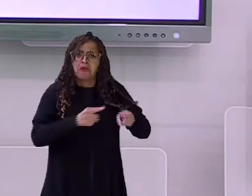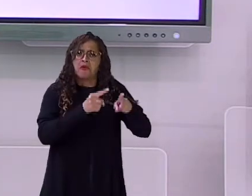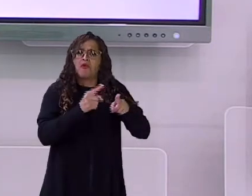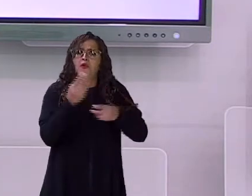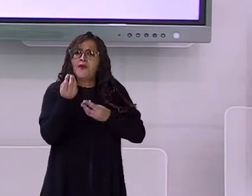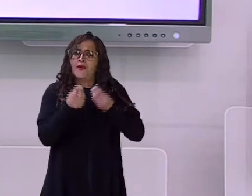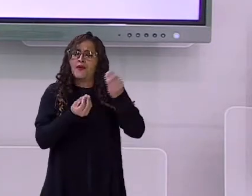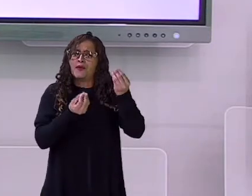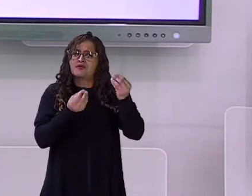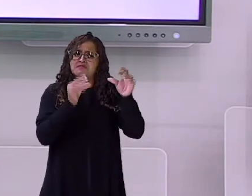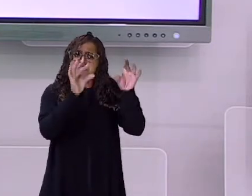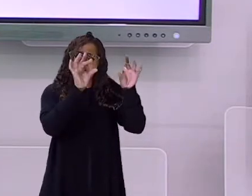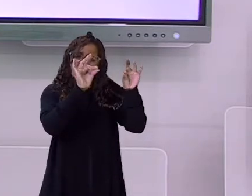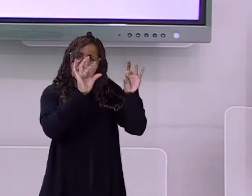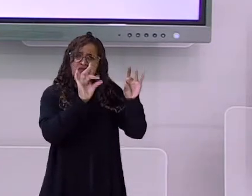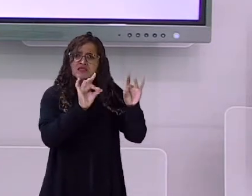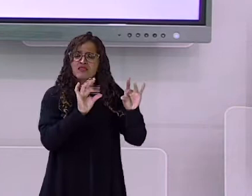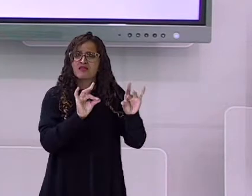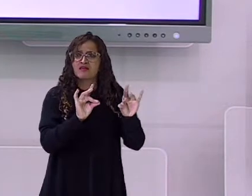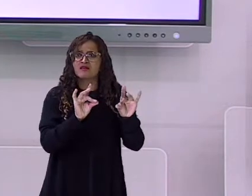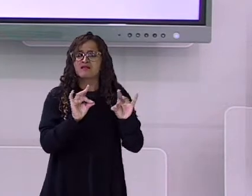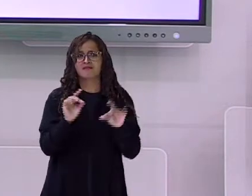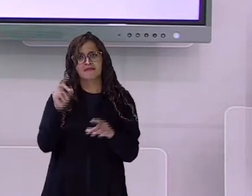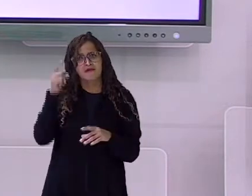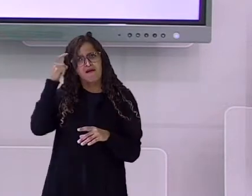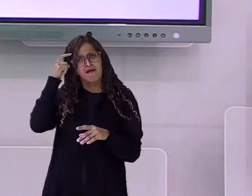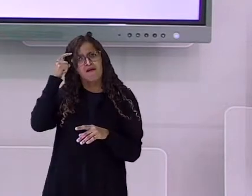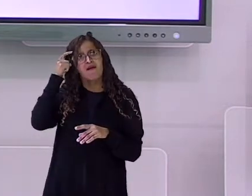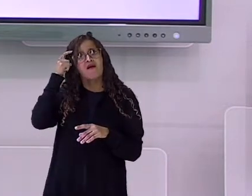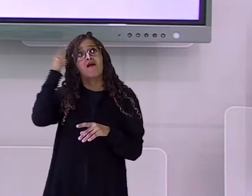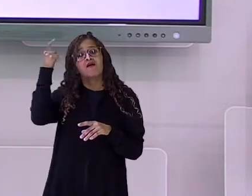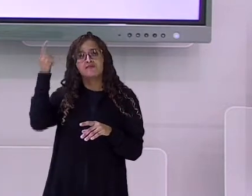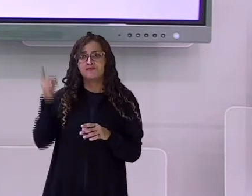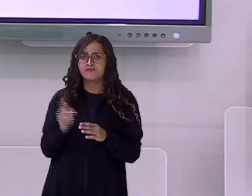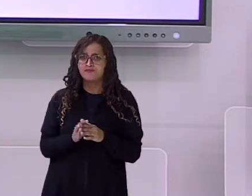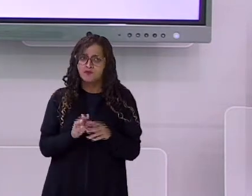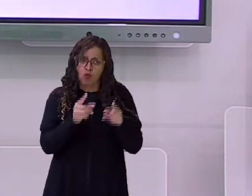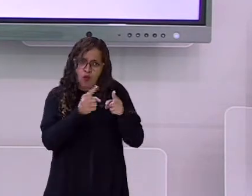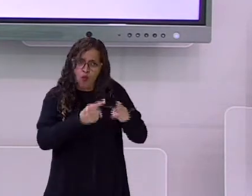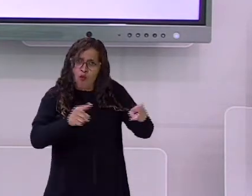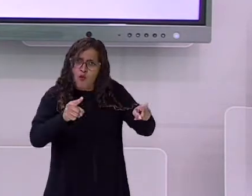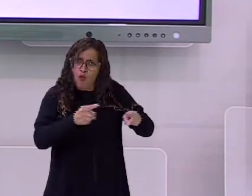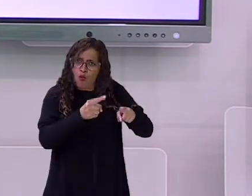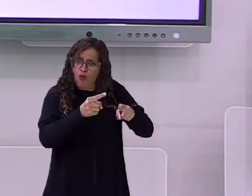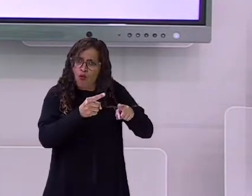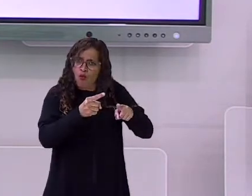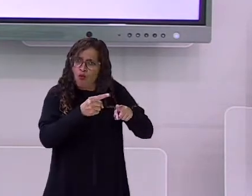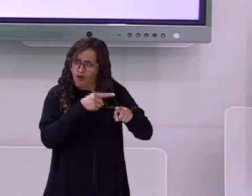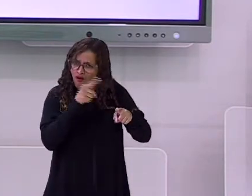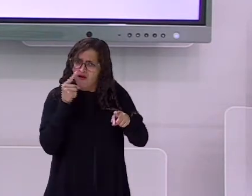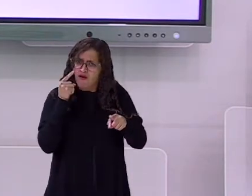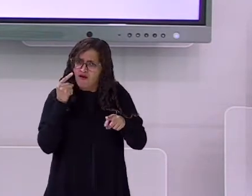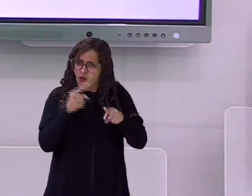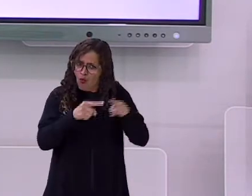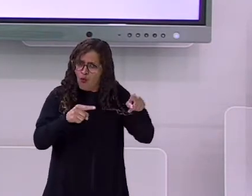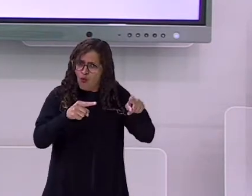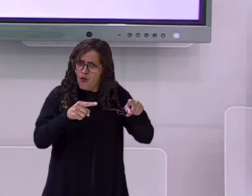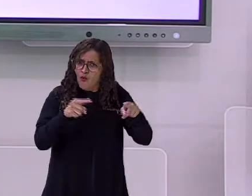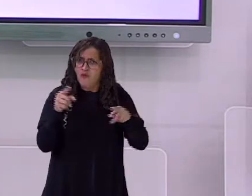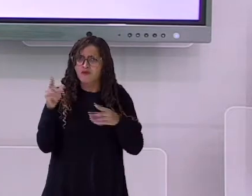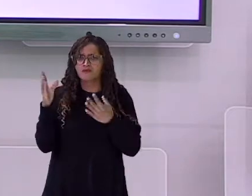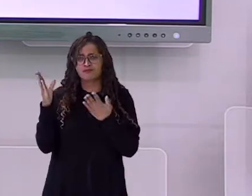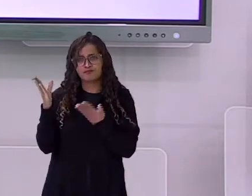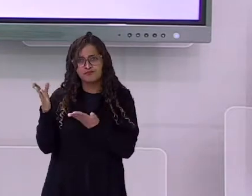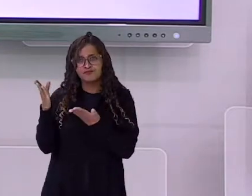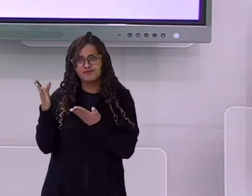Vale a pena poder pensar. Você já também parou para reparar os instrumentos musicais? Hoje nós